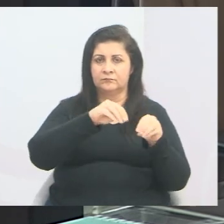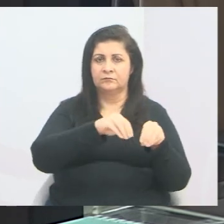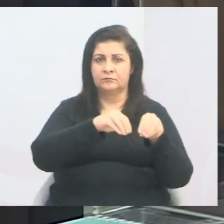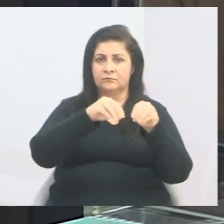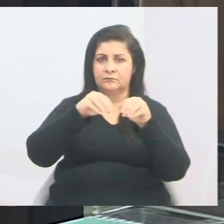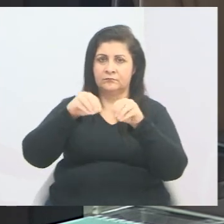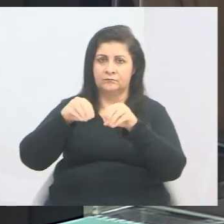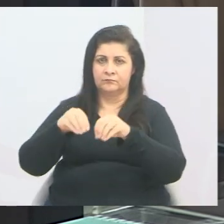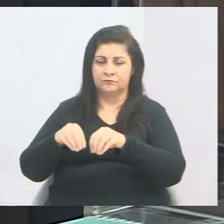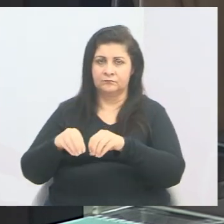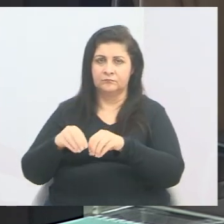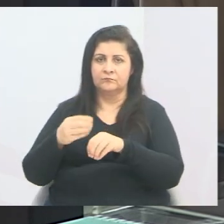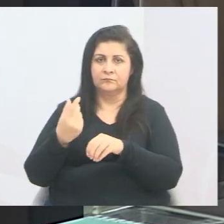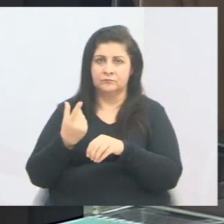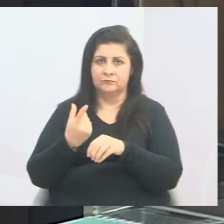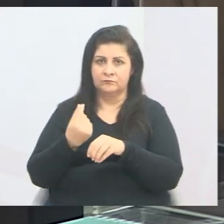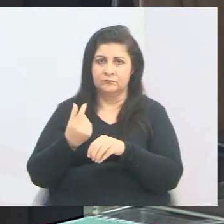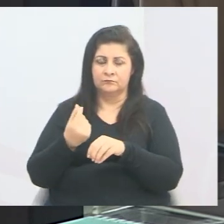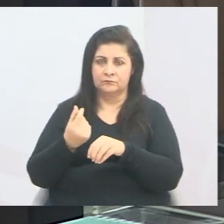créditos adicionais